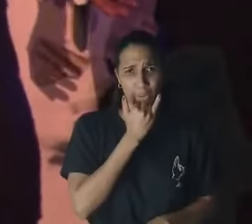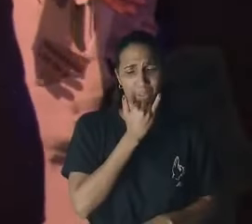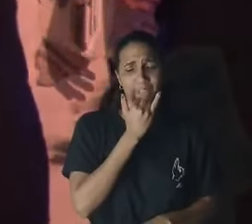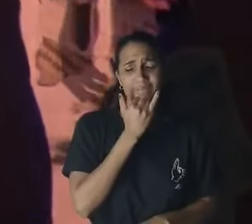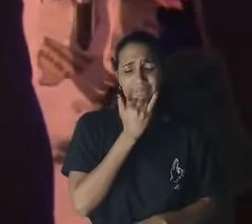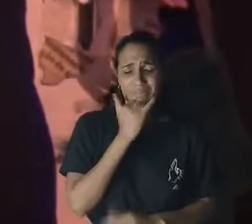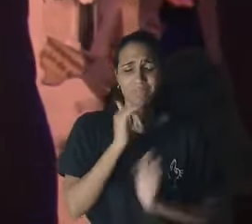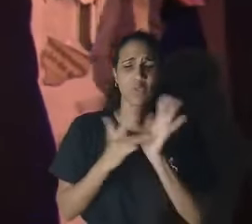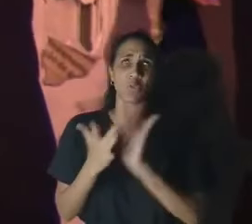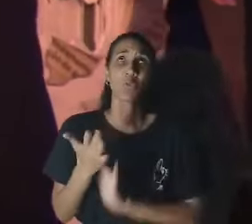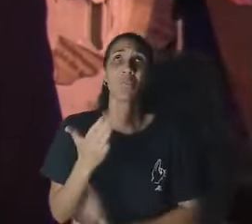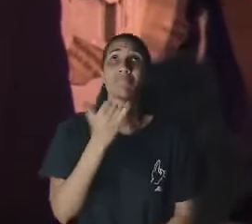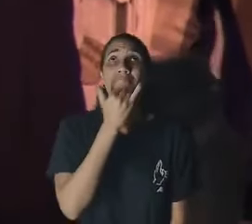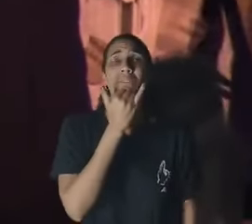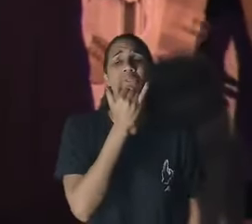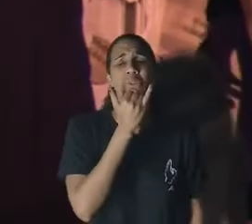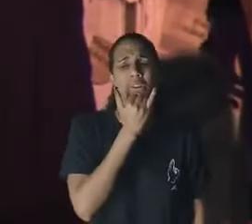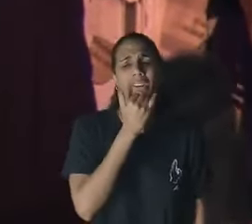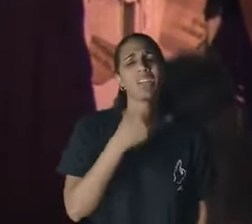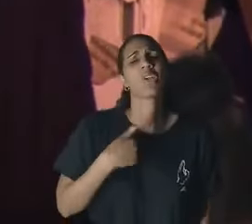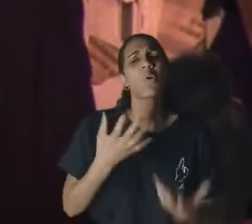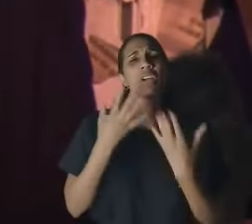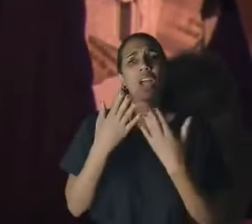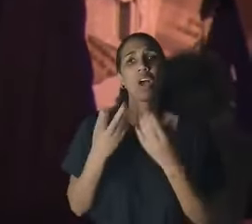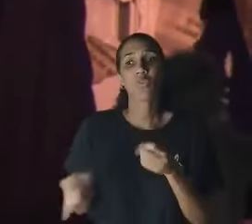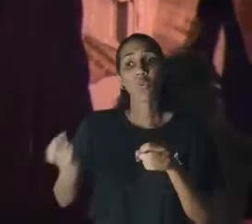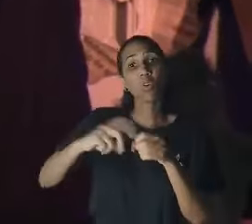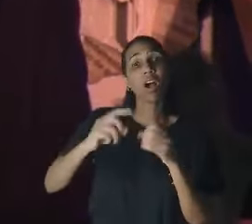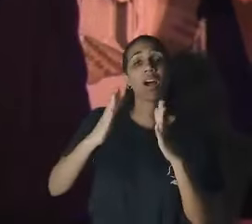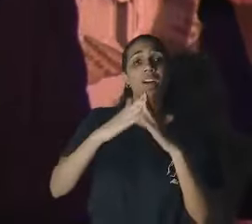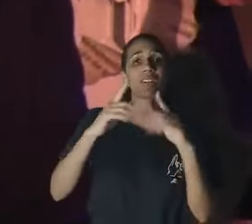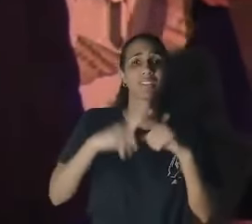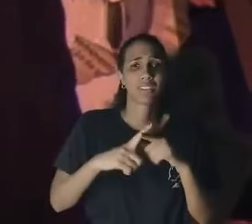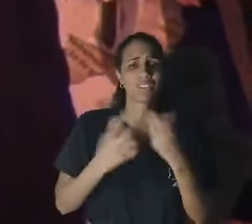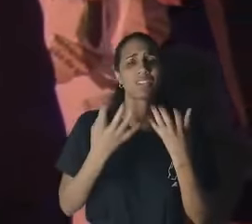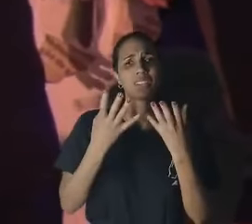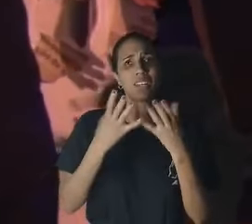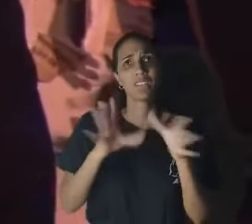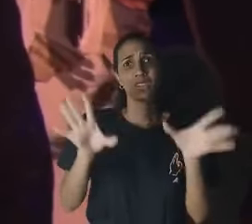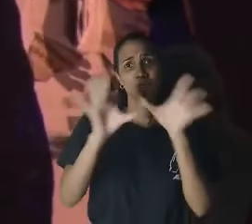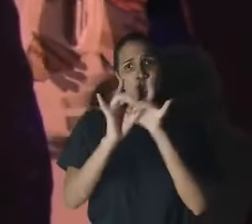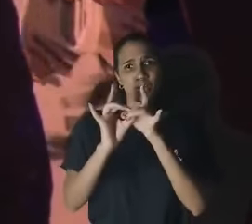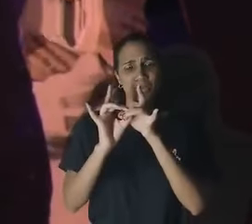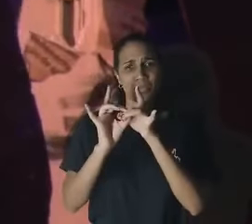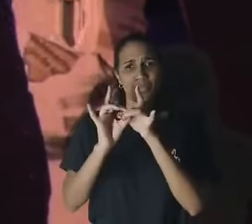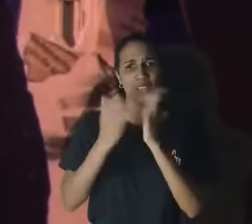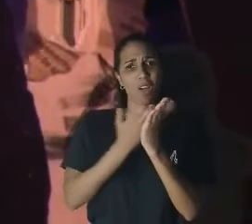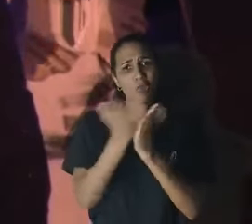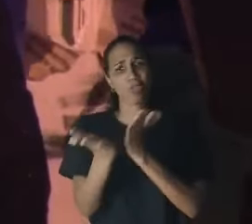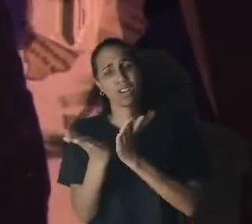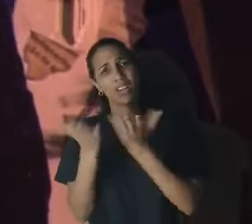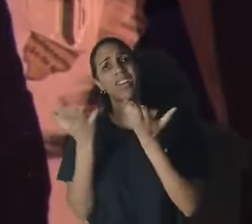Jesus, eu quero voltar para sua casa, pai.